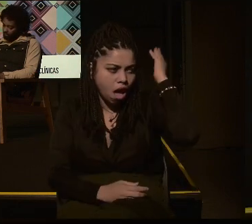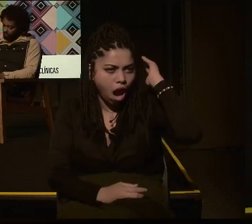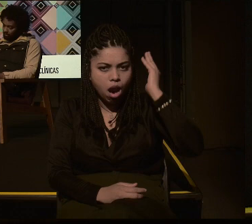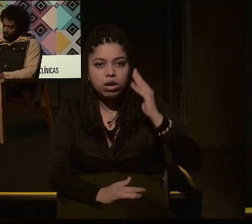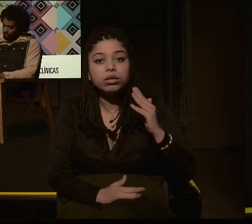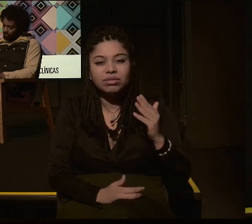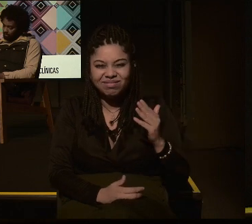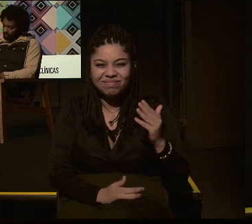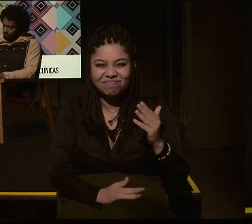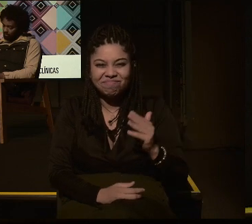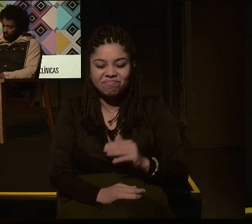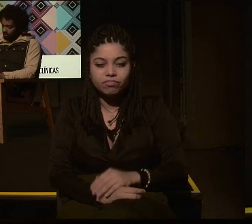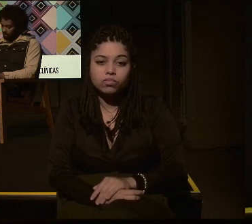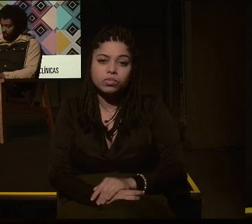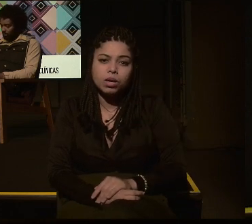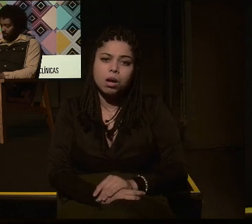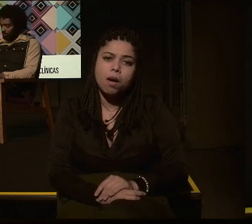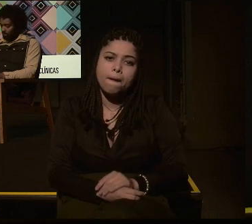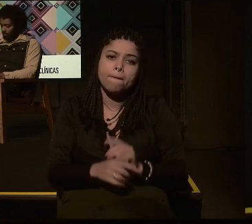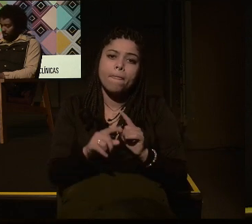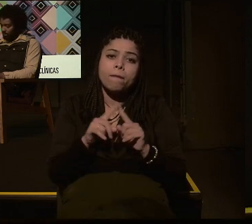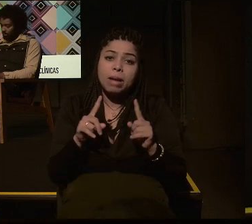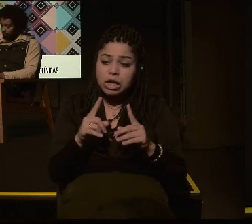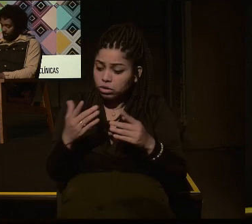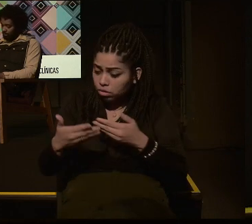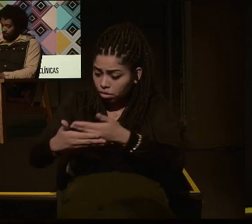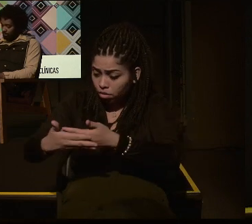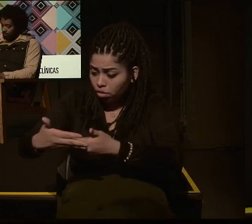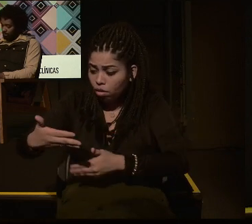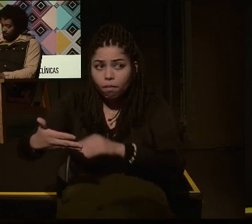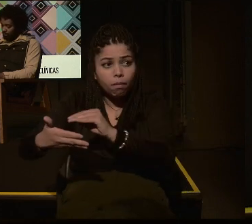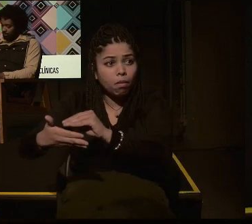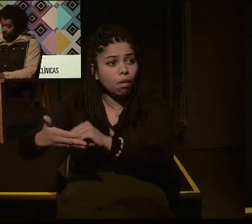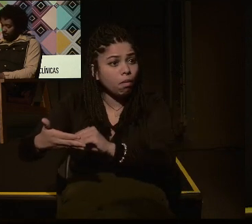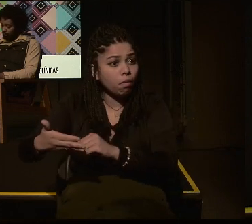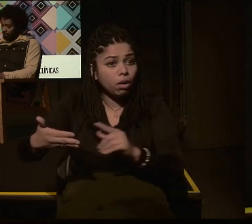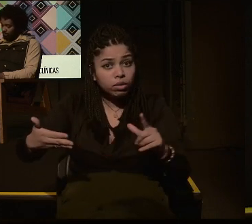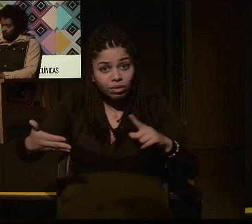e etc e tal. Mas veja, está lá na folha, né,